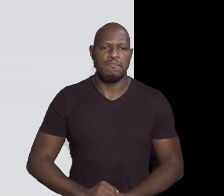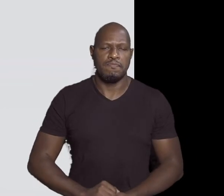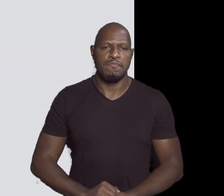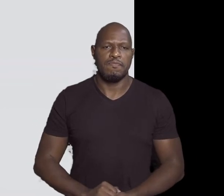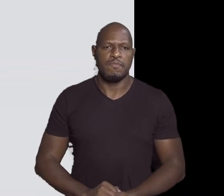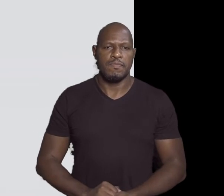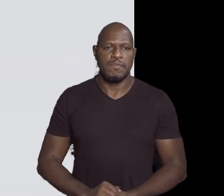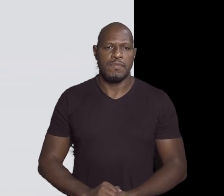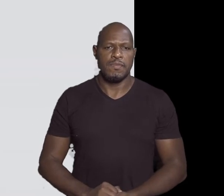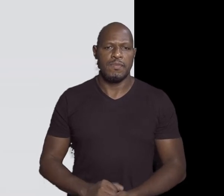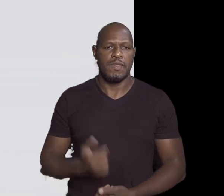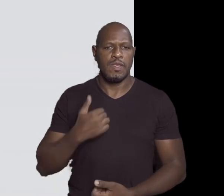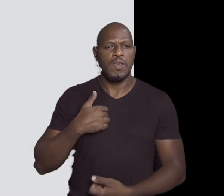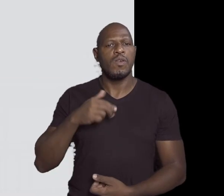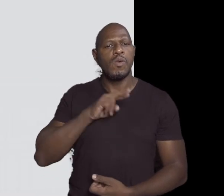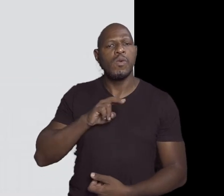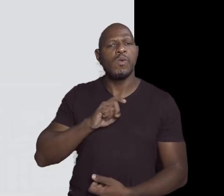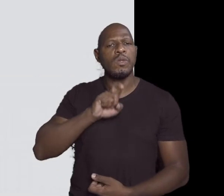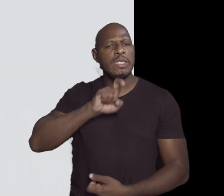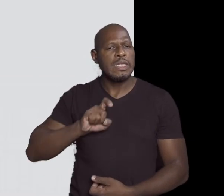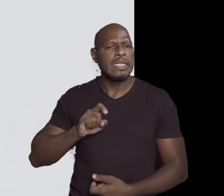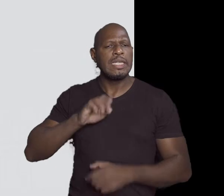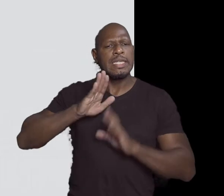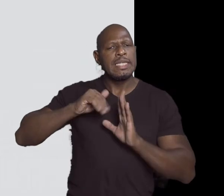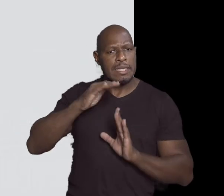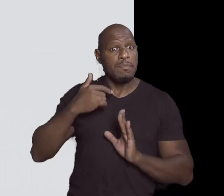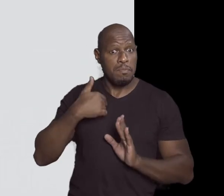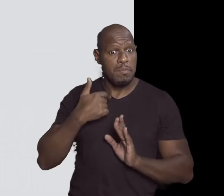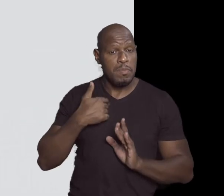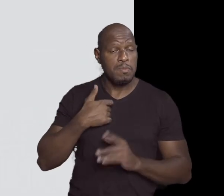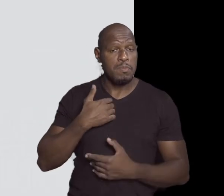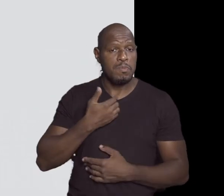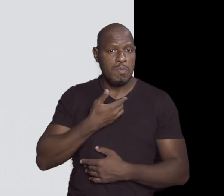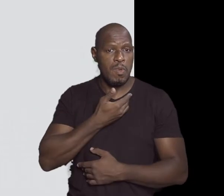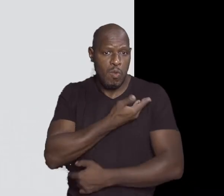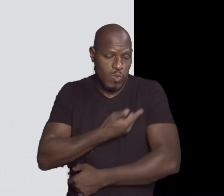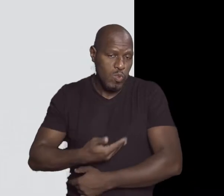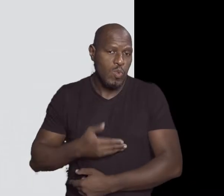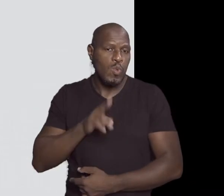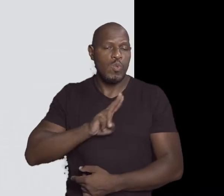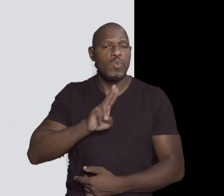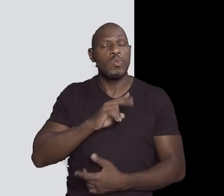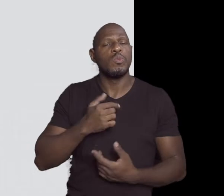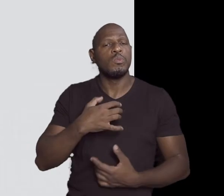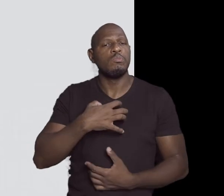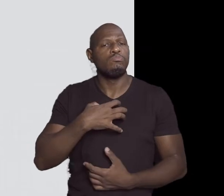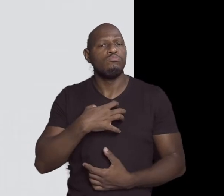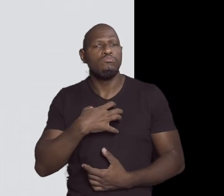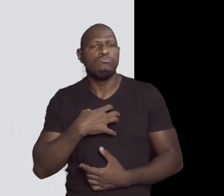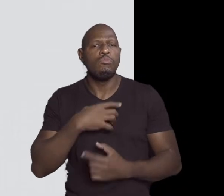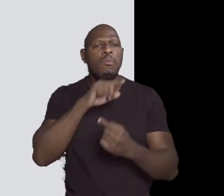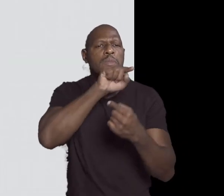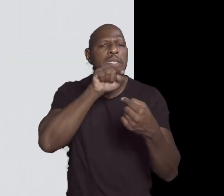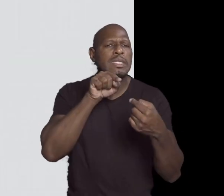às vezes bastante distinta do meu estilo usual, no intuito de